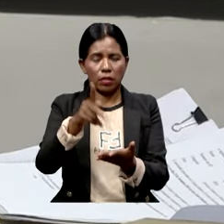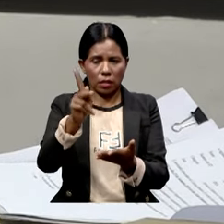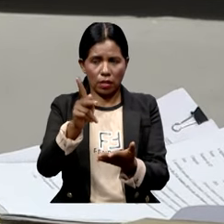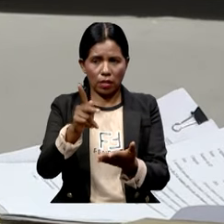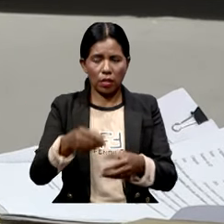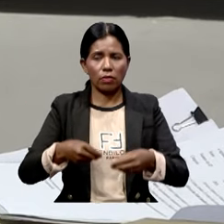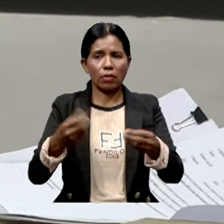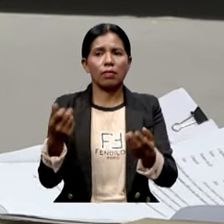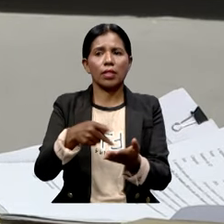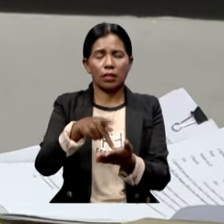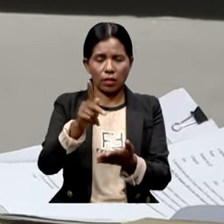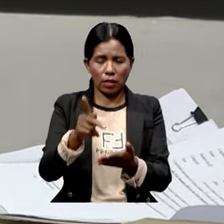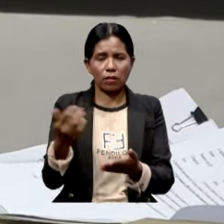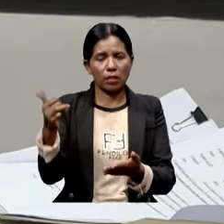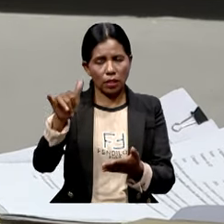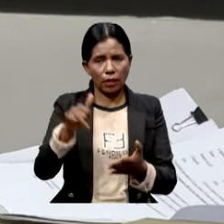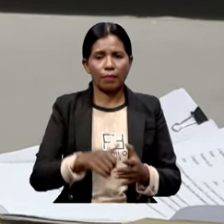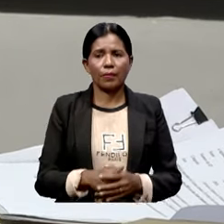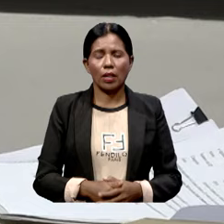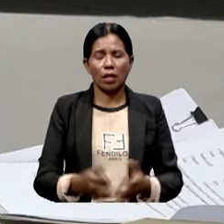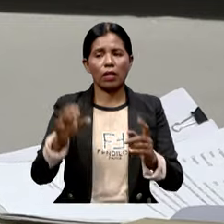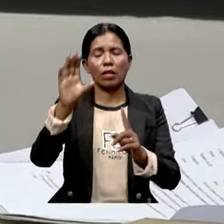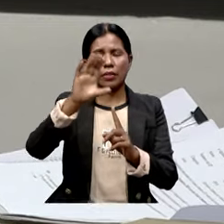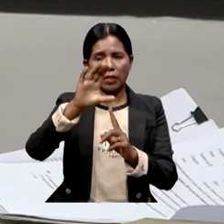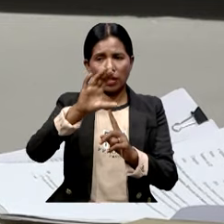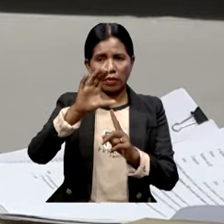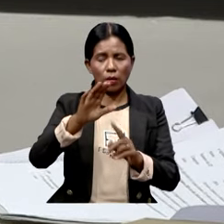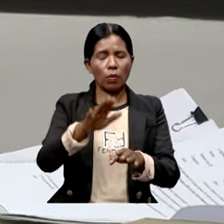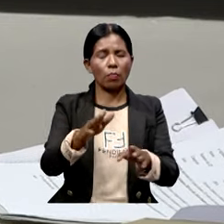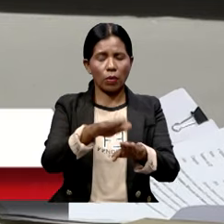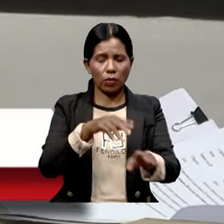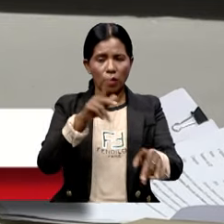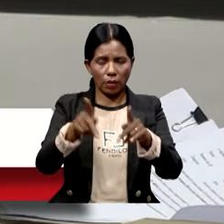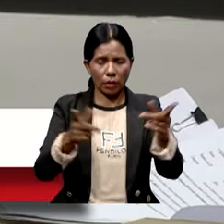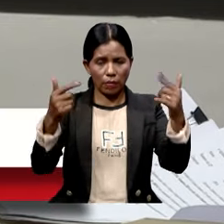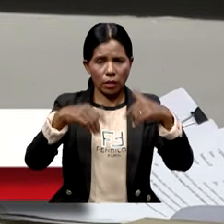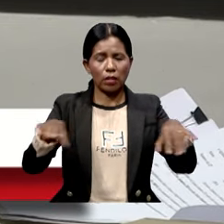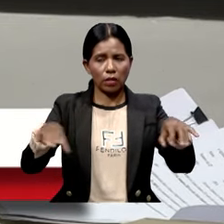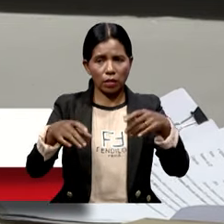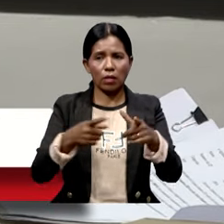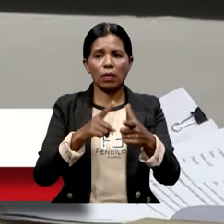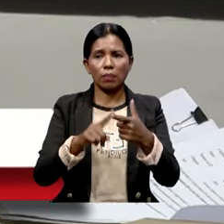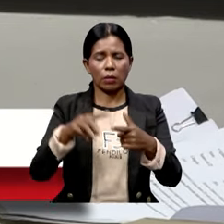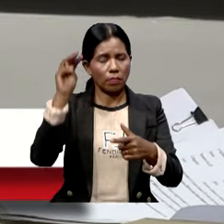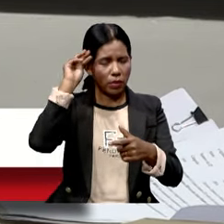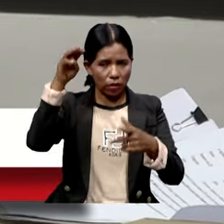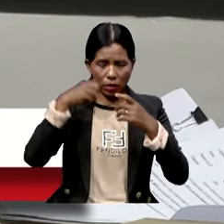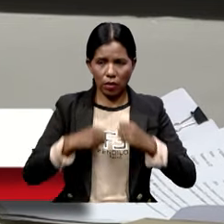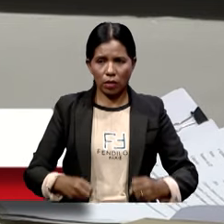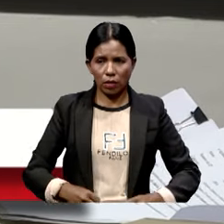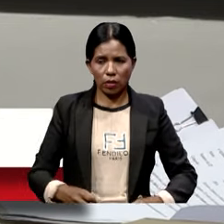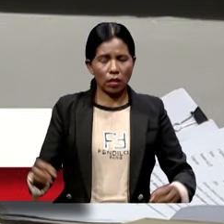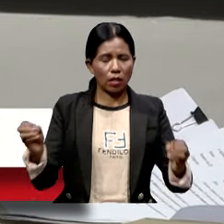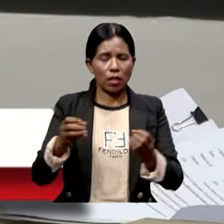fuba Sira. Agora, CEFI Sira foi um serviço, foi um serviço. Depois, o Ministério da Saúde, lá foi